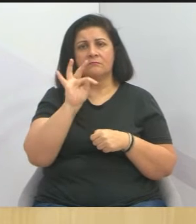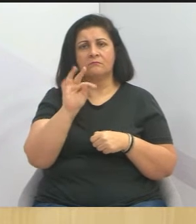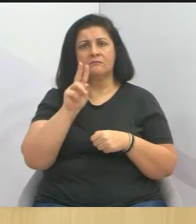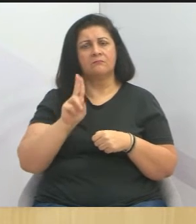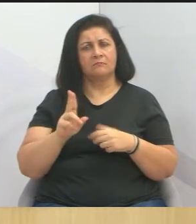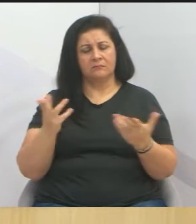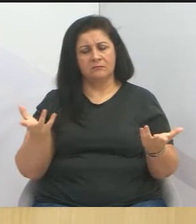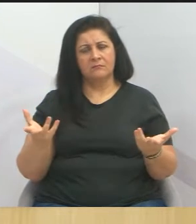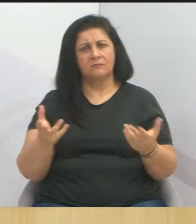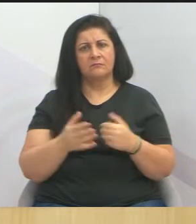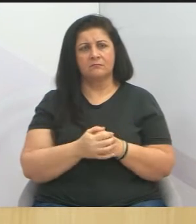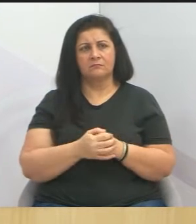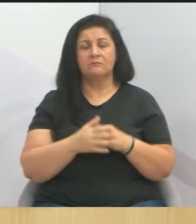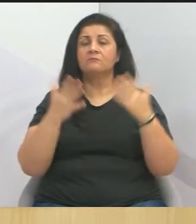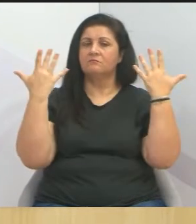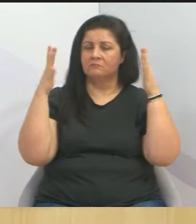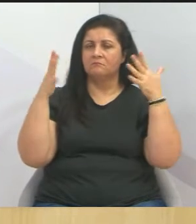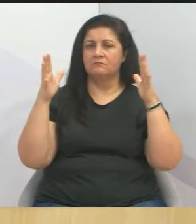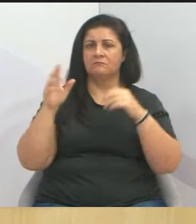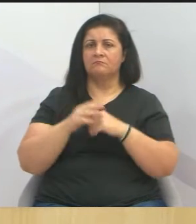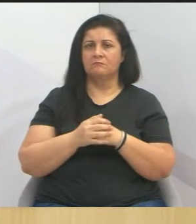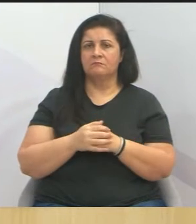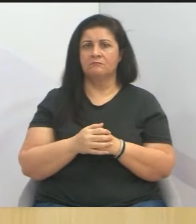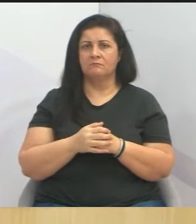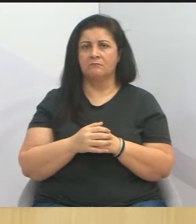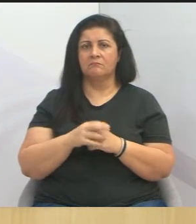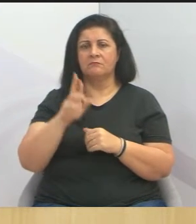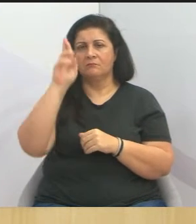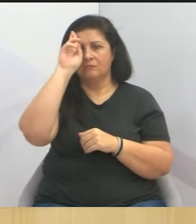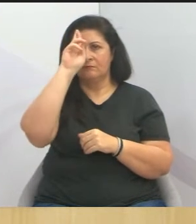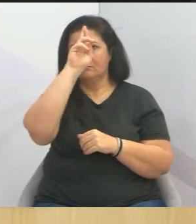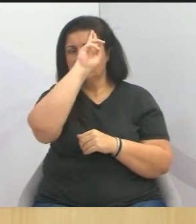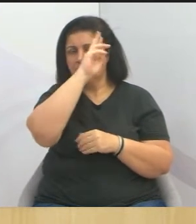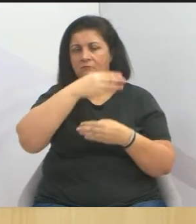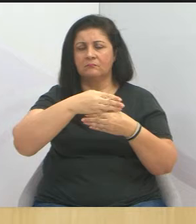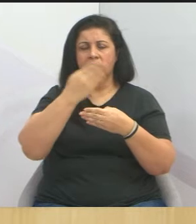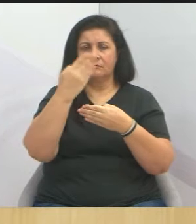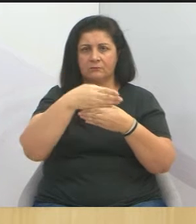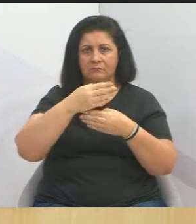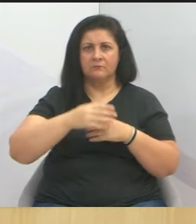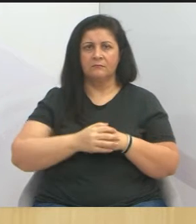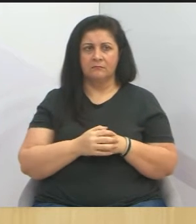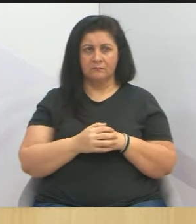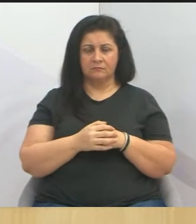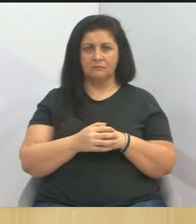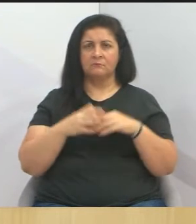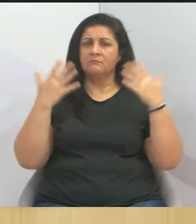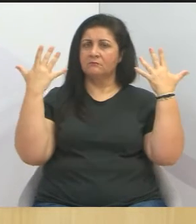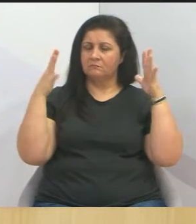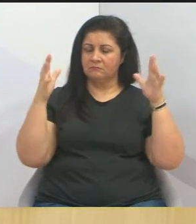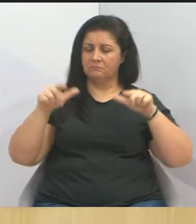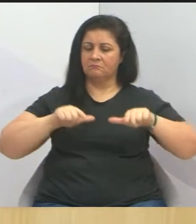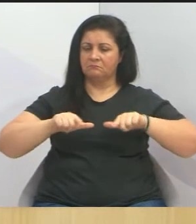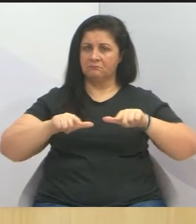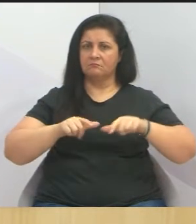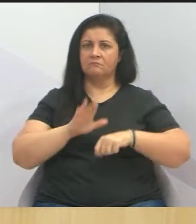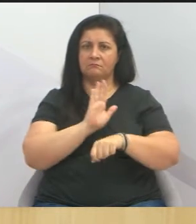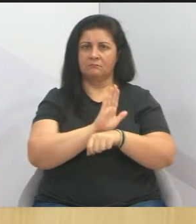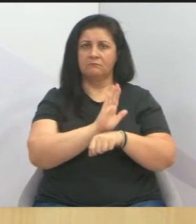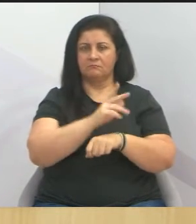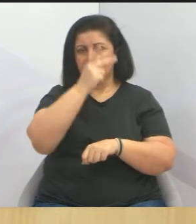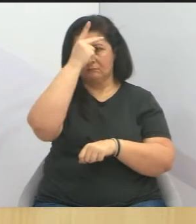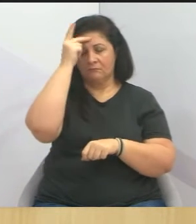possa Rever essa situação mas parabéns aí aos homens taxista Parabéns aqueles que faz o trabalho levanta as